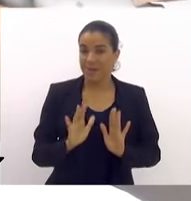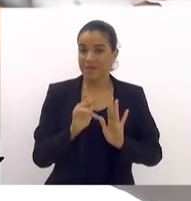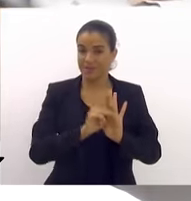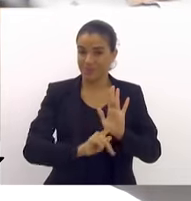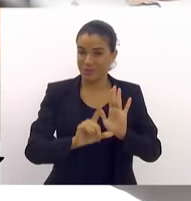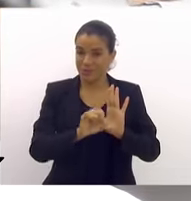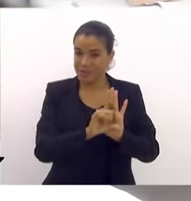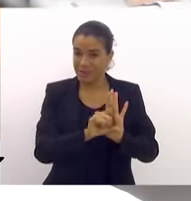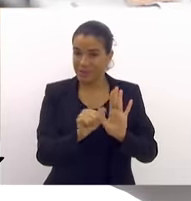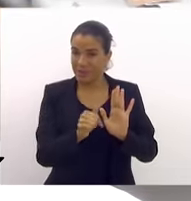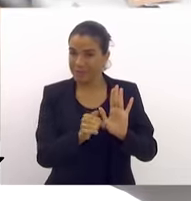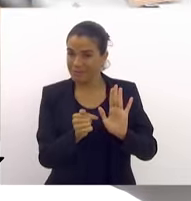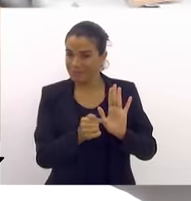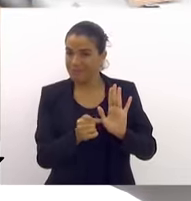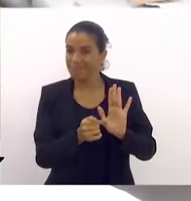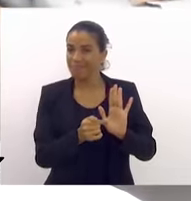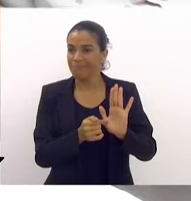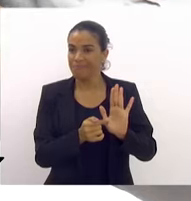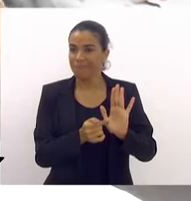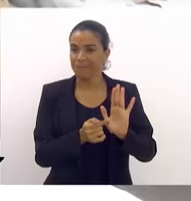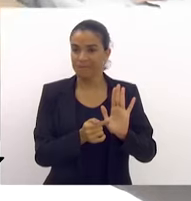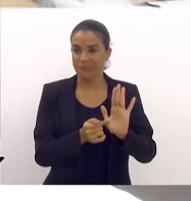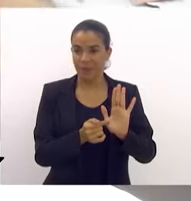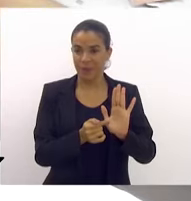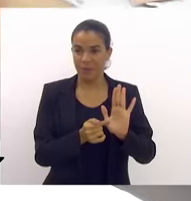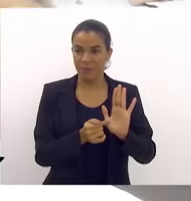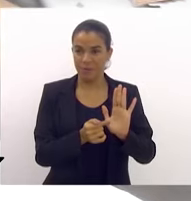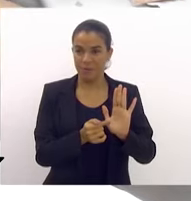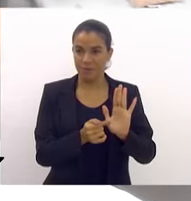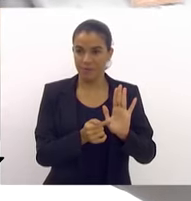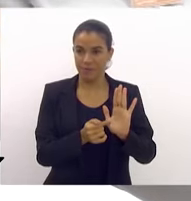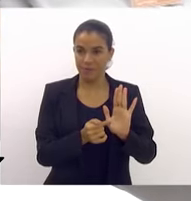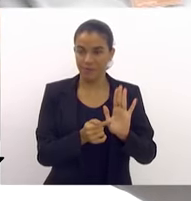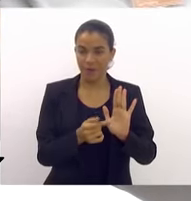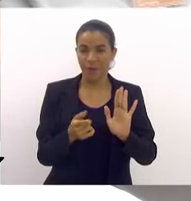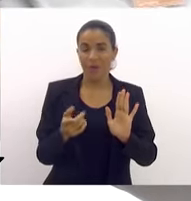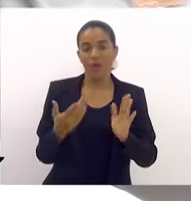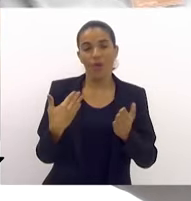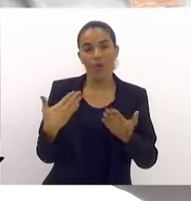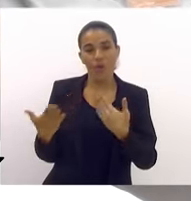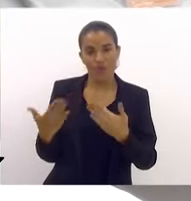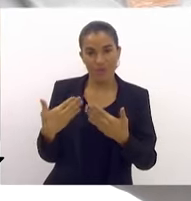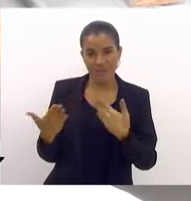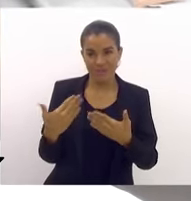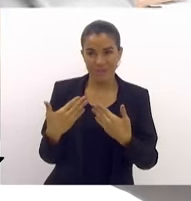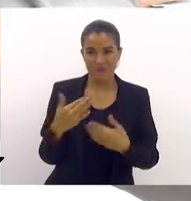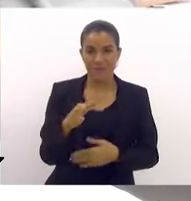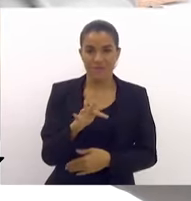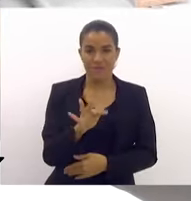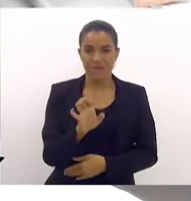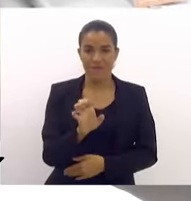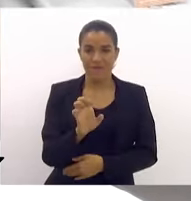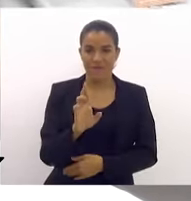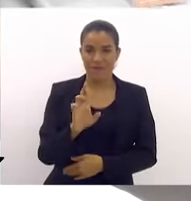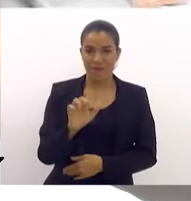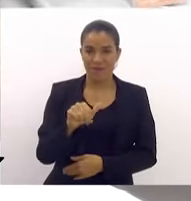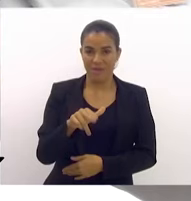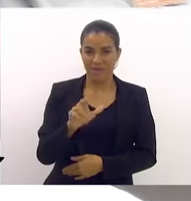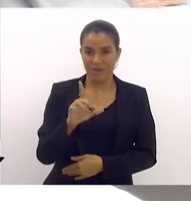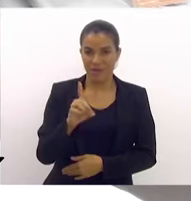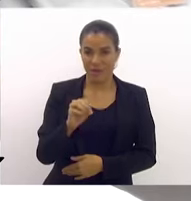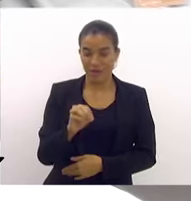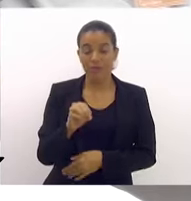aqui, me explicava aqui o doutor Fernando Amorim, que ele usou vários projetos,